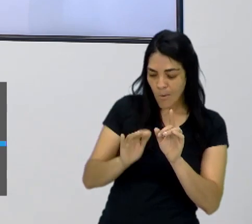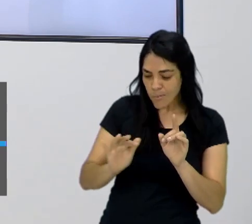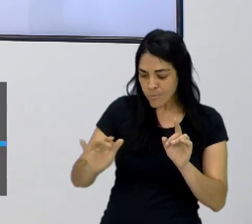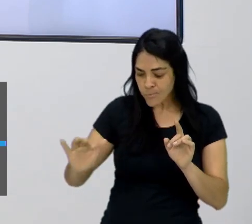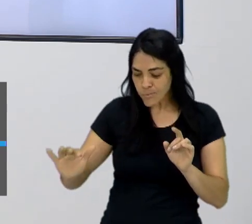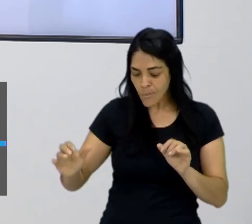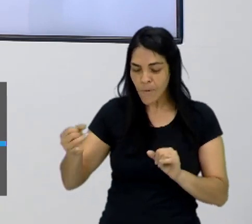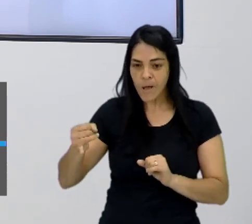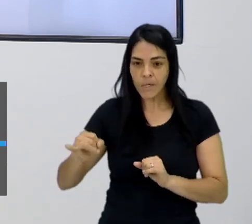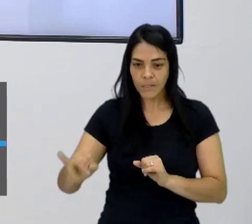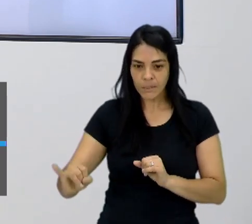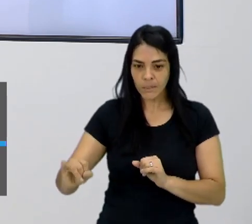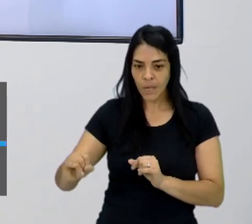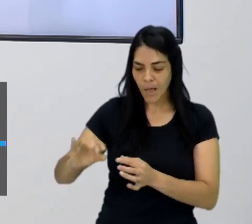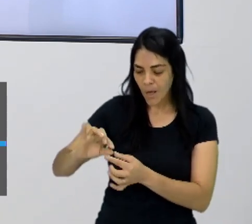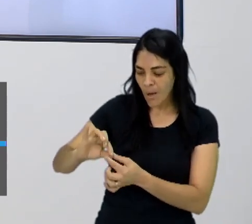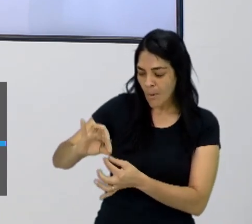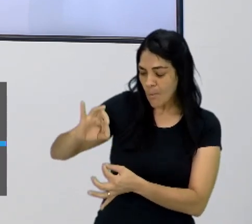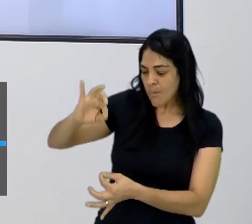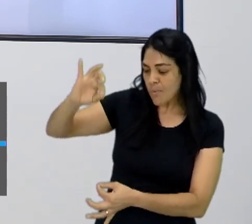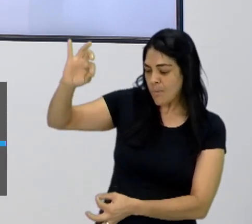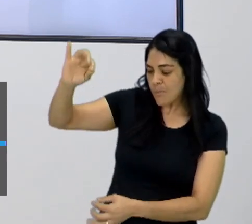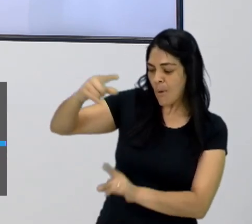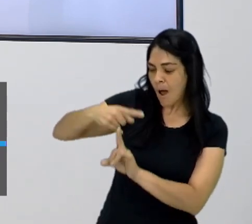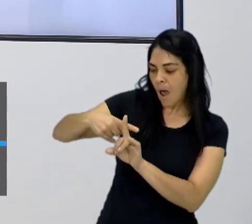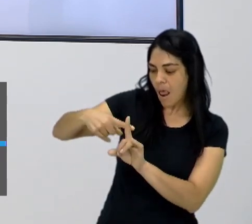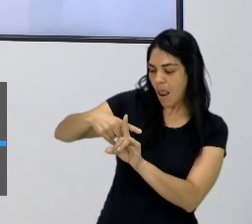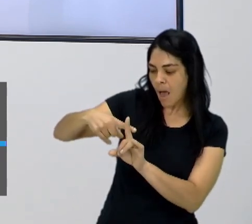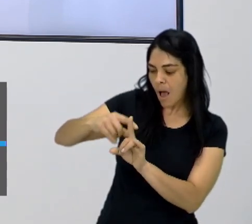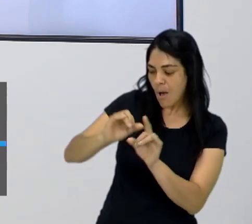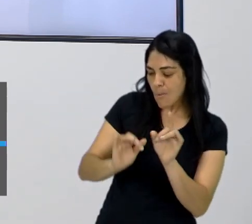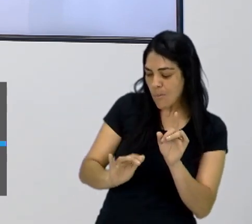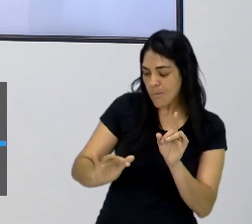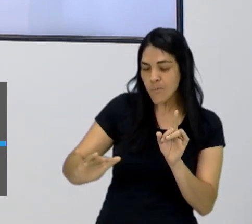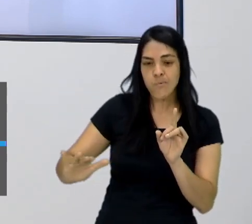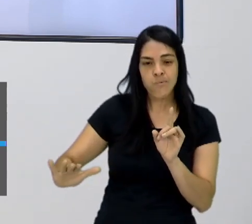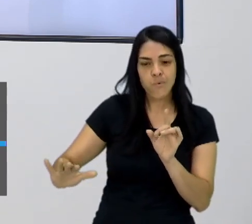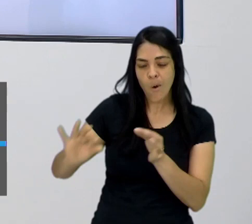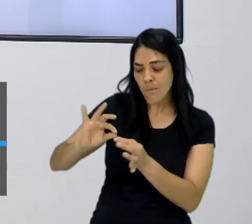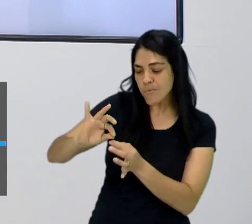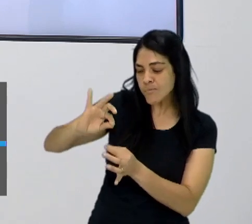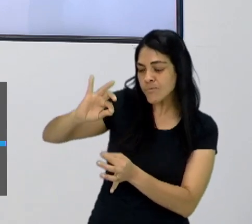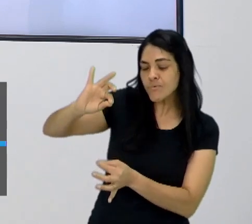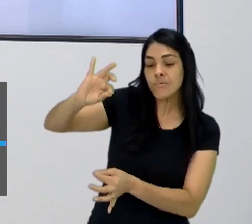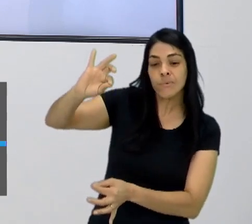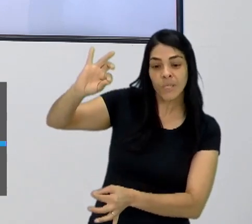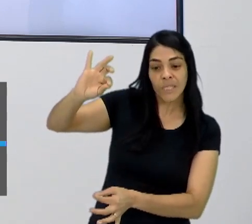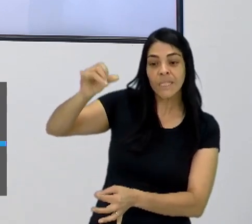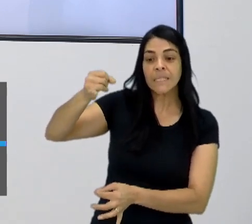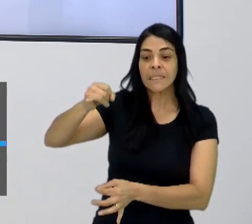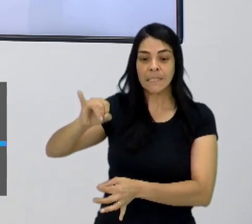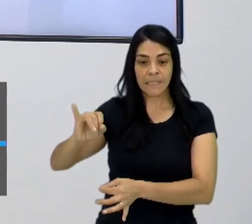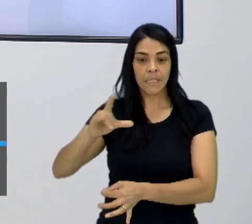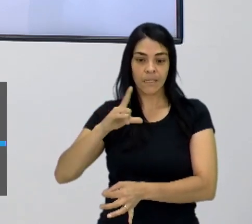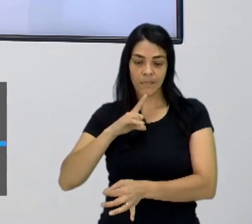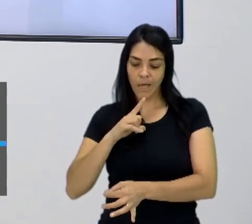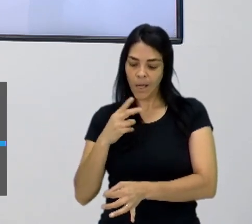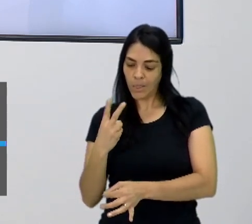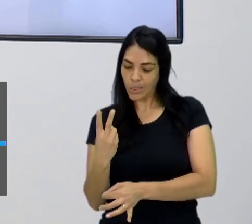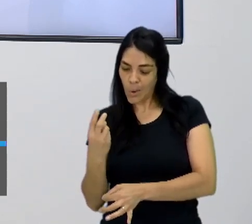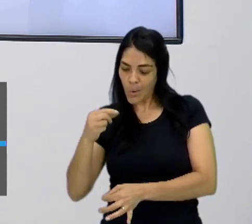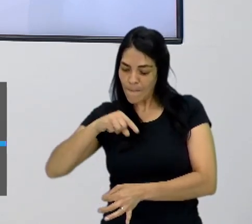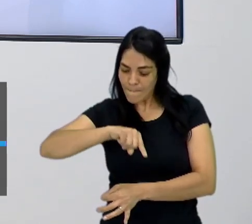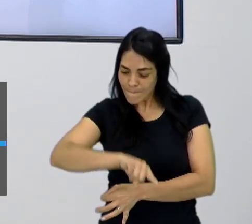a altura é metade da sombra, com essa medida aqui da sombra, ele falou, bom, se isso aqui tem, sei lá, 2.000 metros,